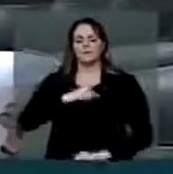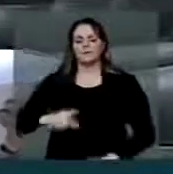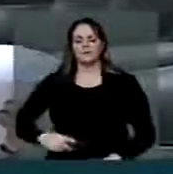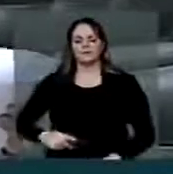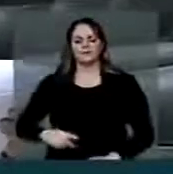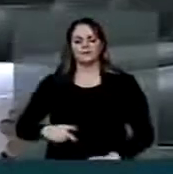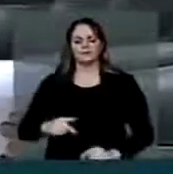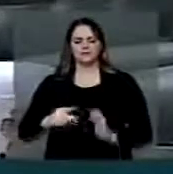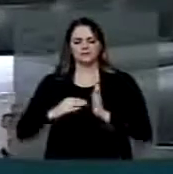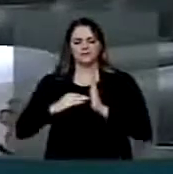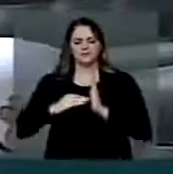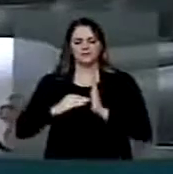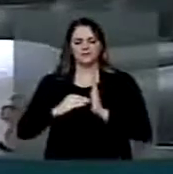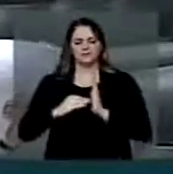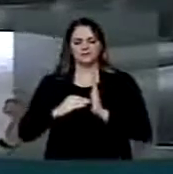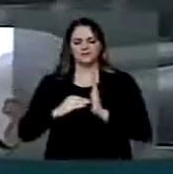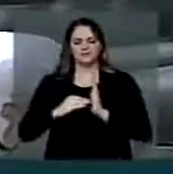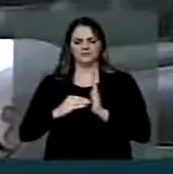Federal.